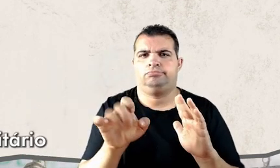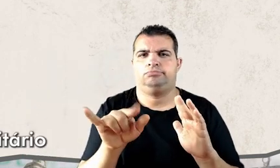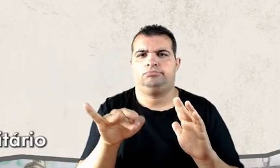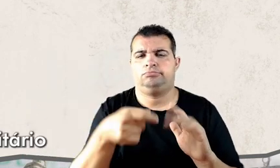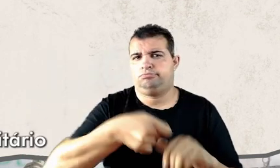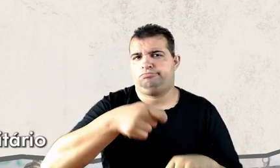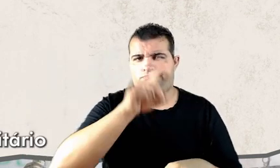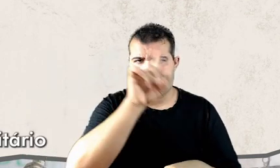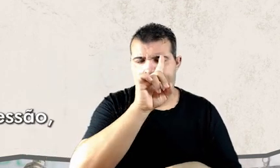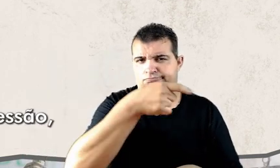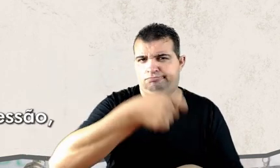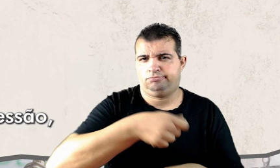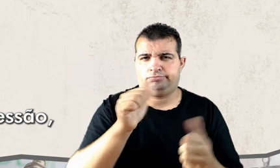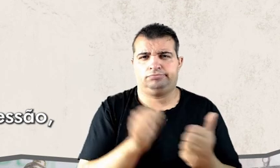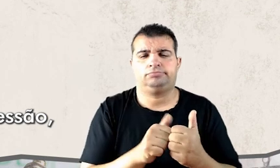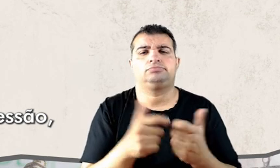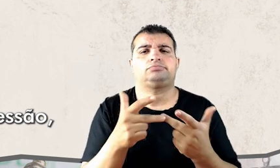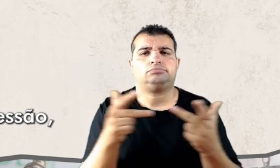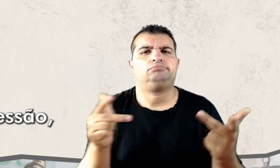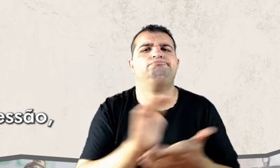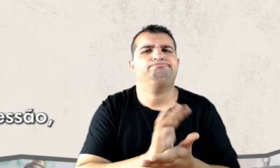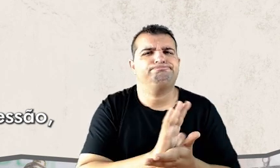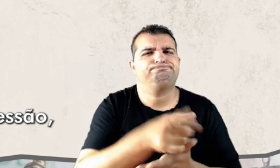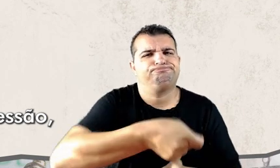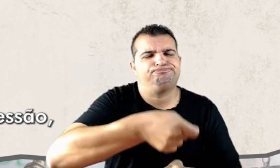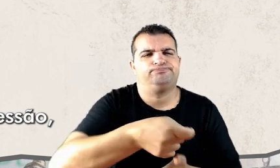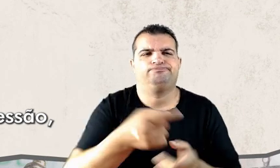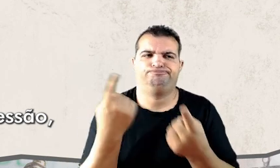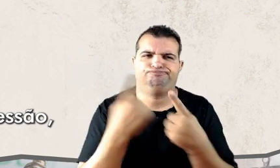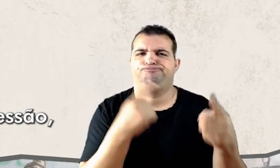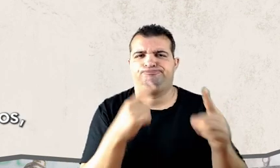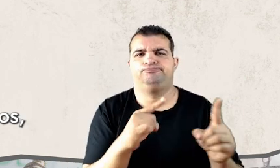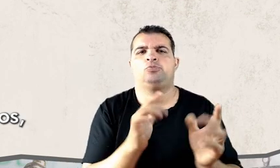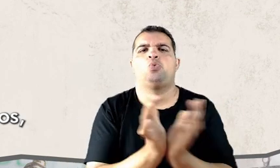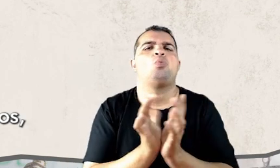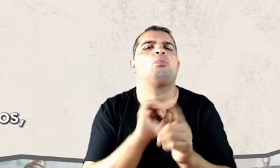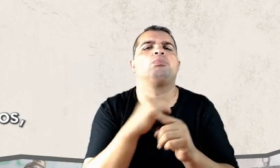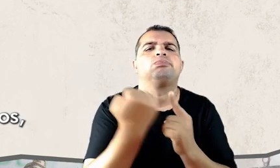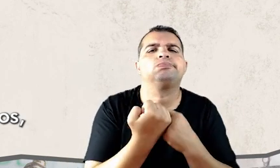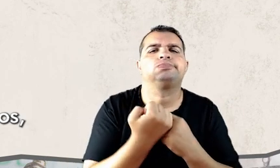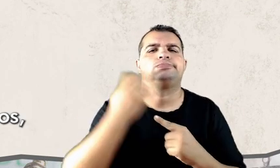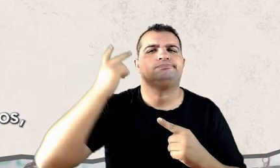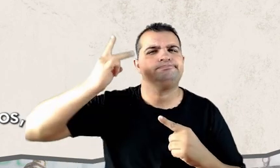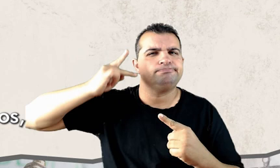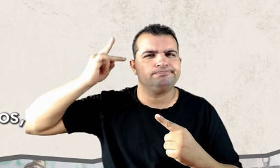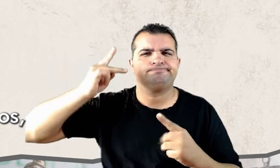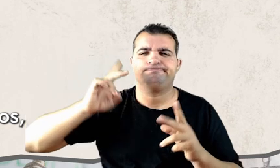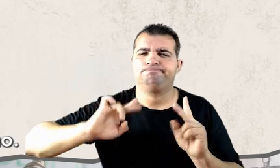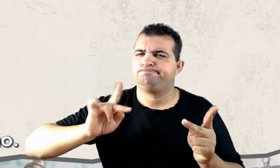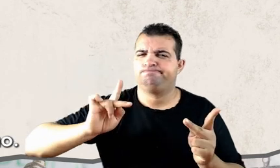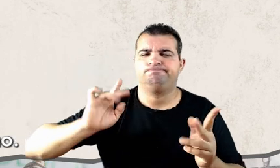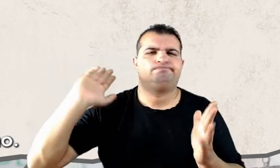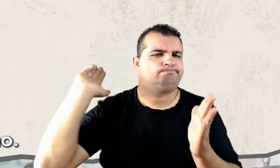regime conservador e autoritário traz consigo um aparato de repressão, com perseguição a movimentos sociais e políticos que